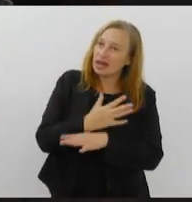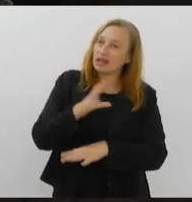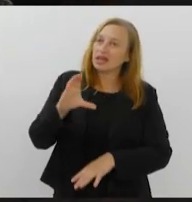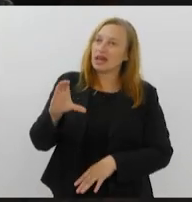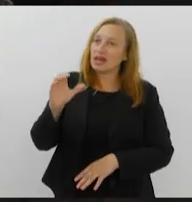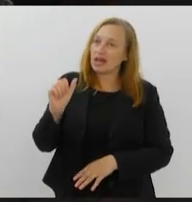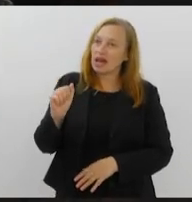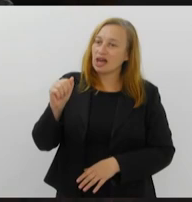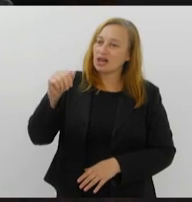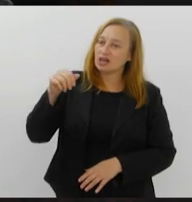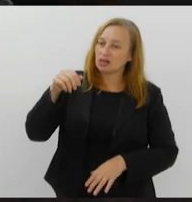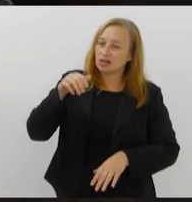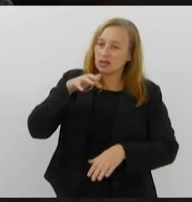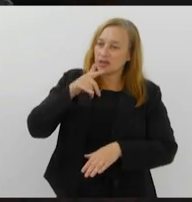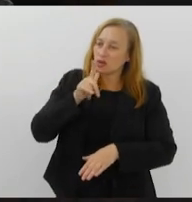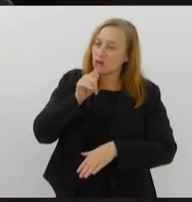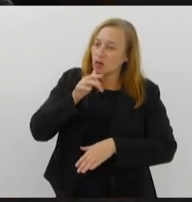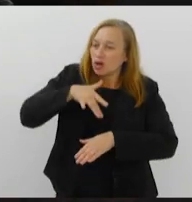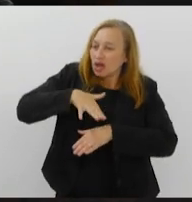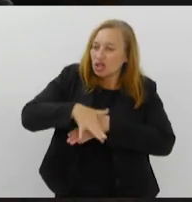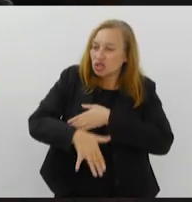para encaminhar.